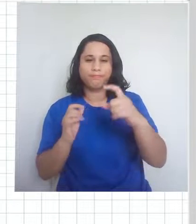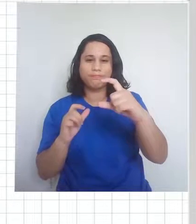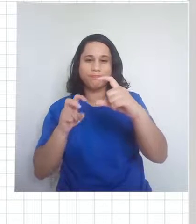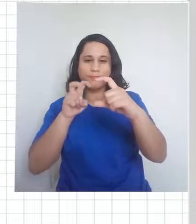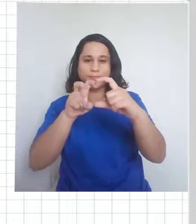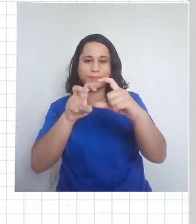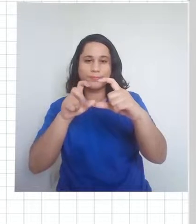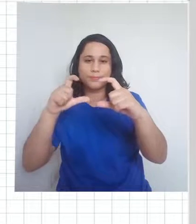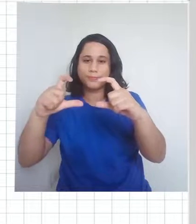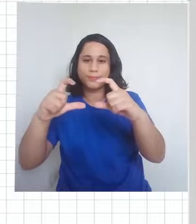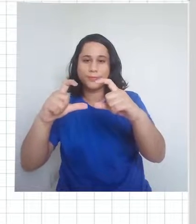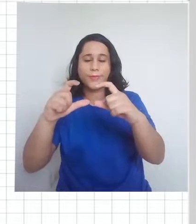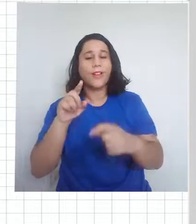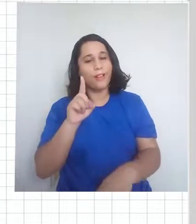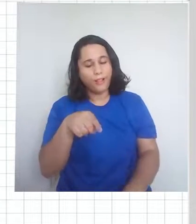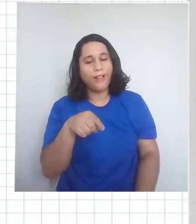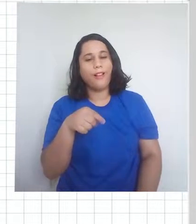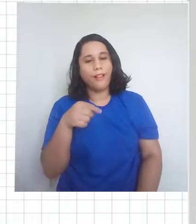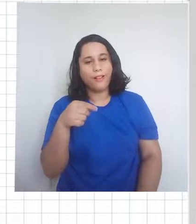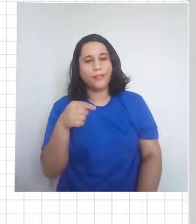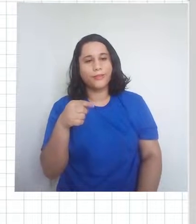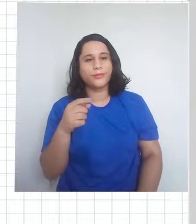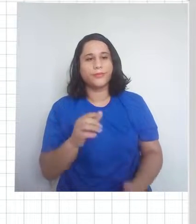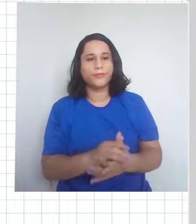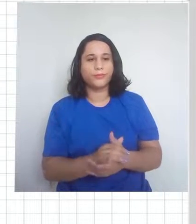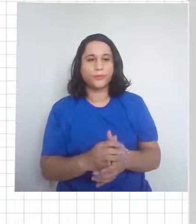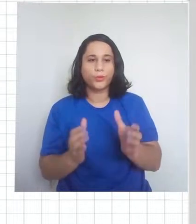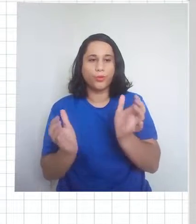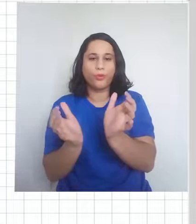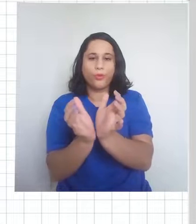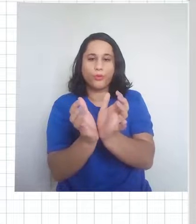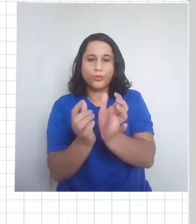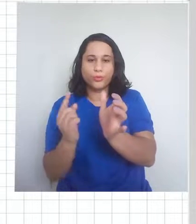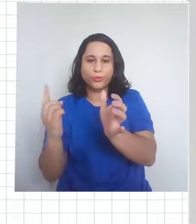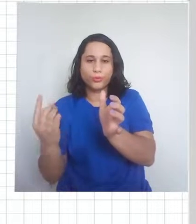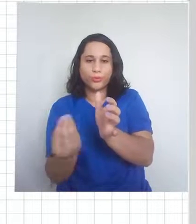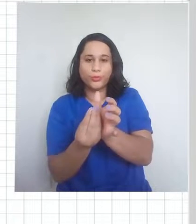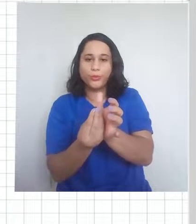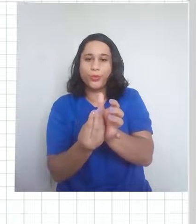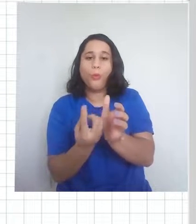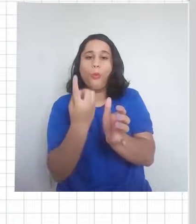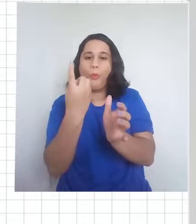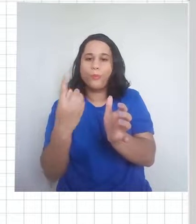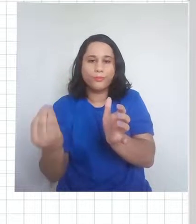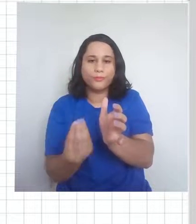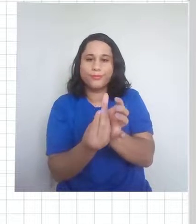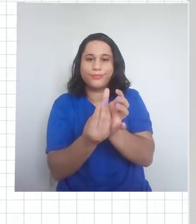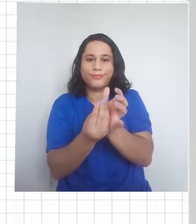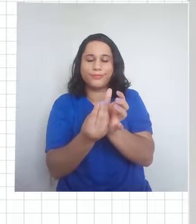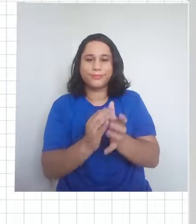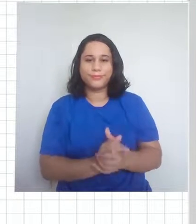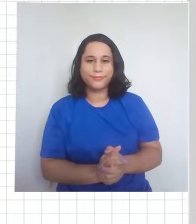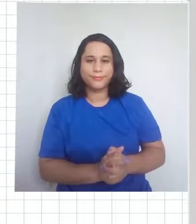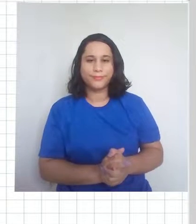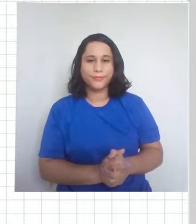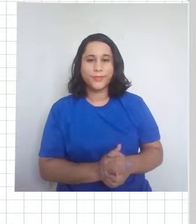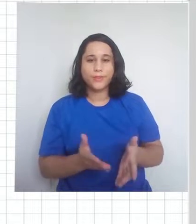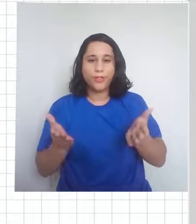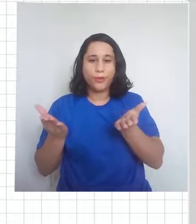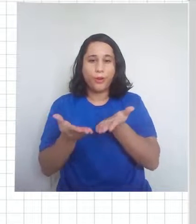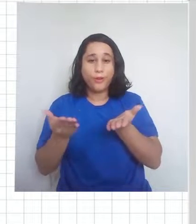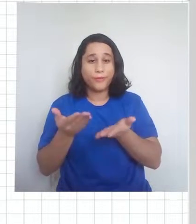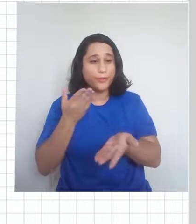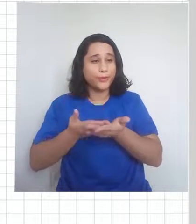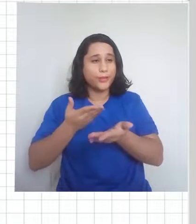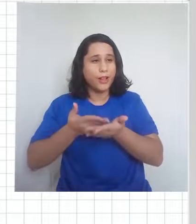exemplo. Então, isso é um conjunto unitário, só possui um único elemento. Agora,